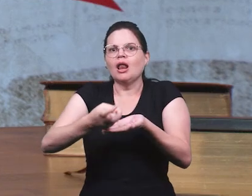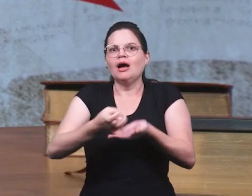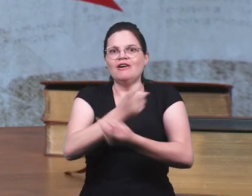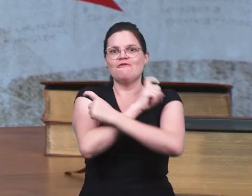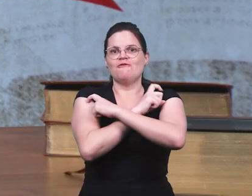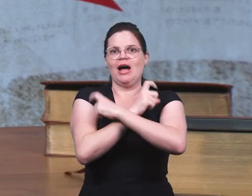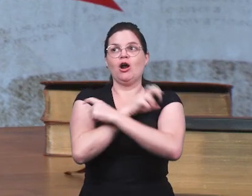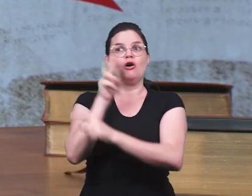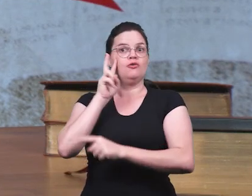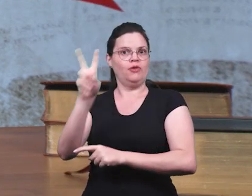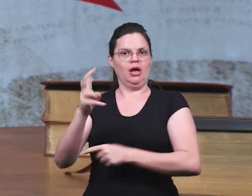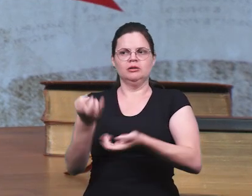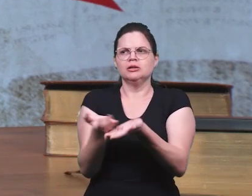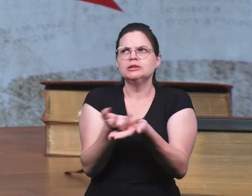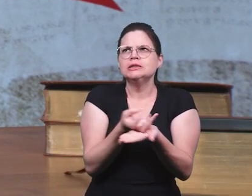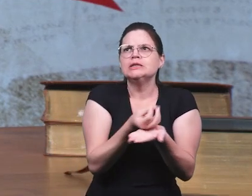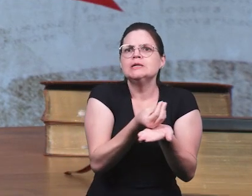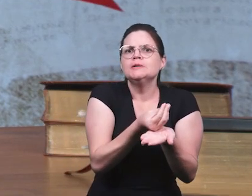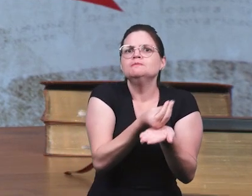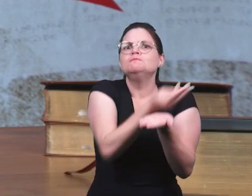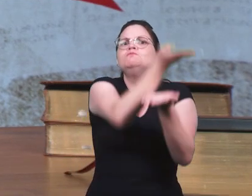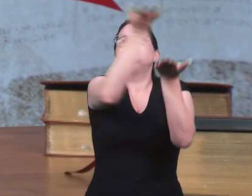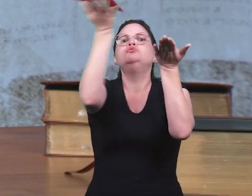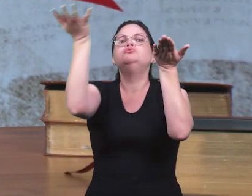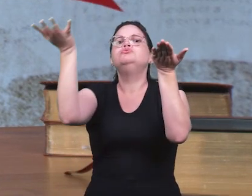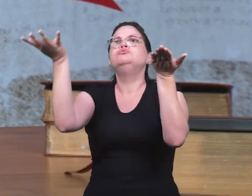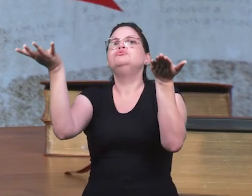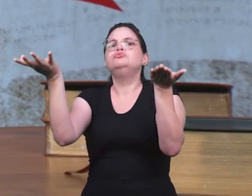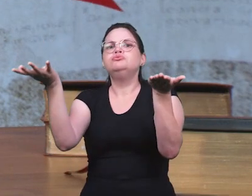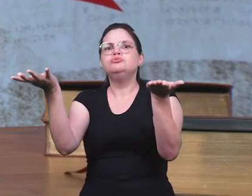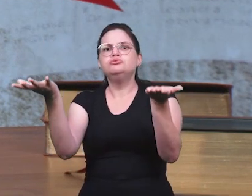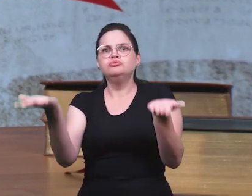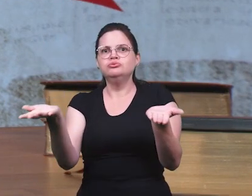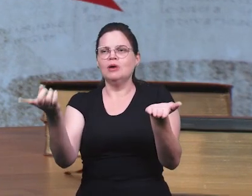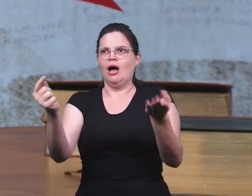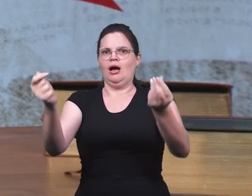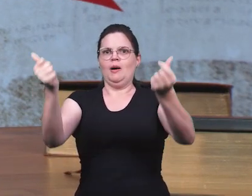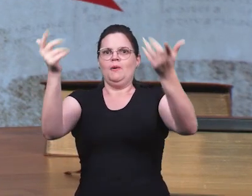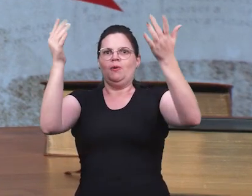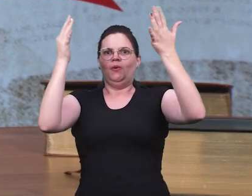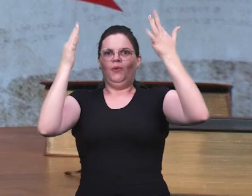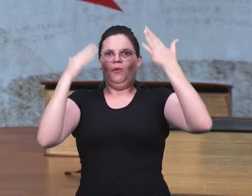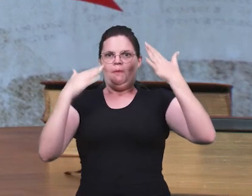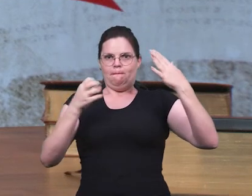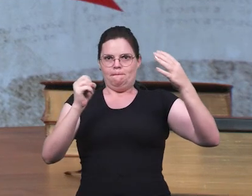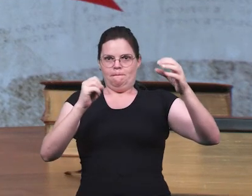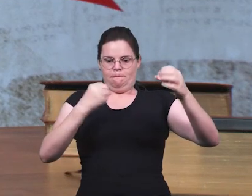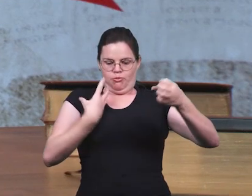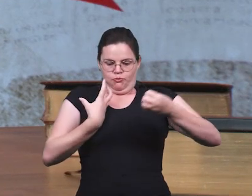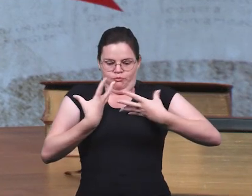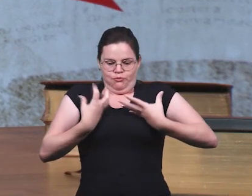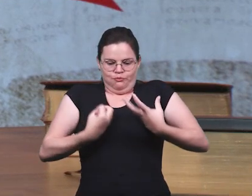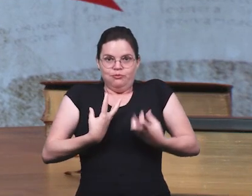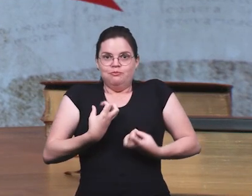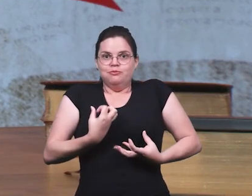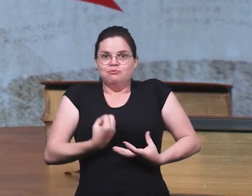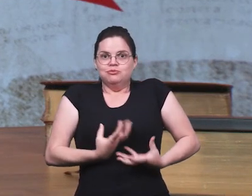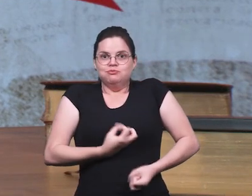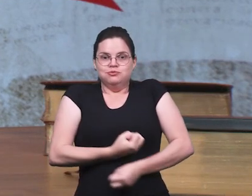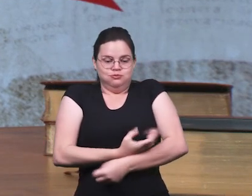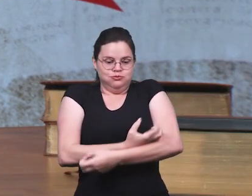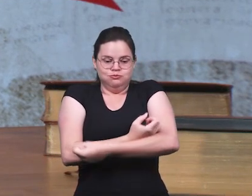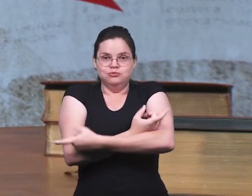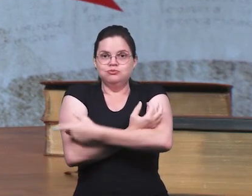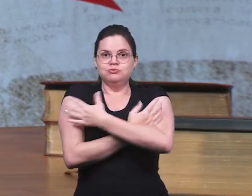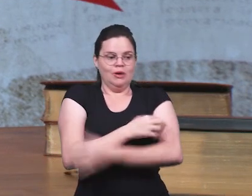em sarna, que arrebentava em úlceras nos homens e no gado. De maneira que os